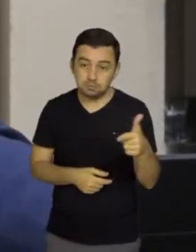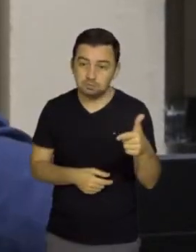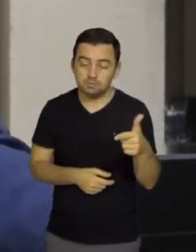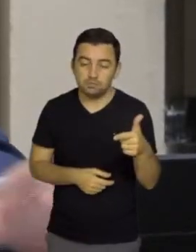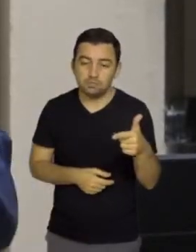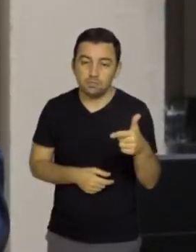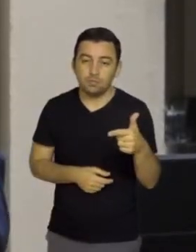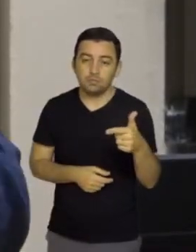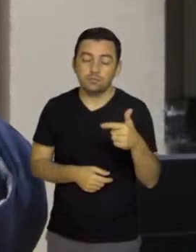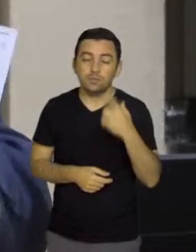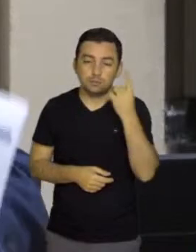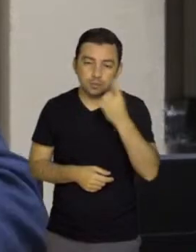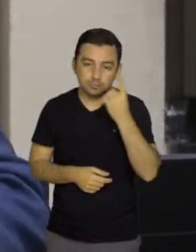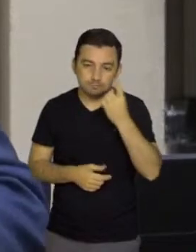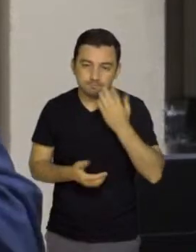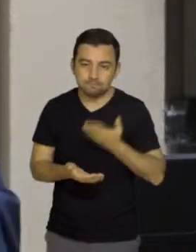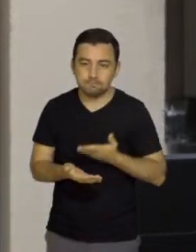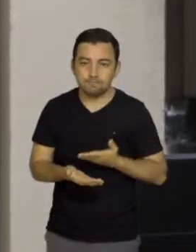como se encontra.